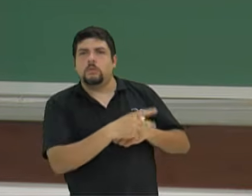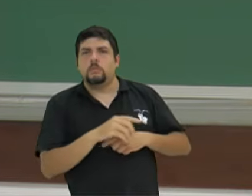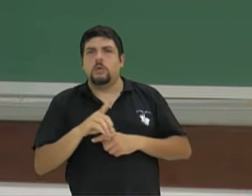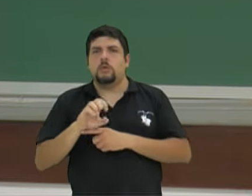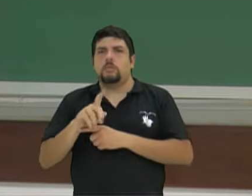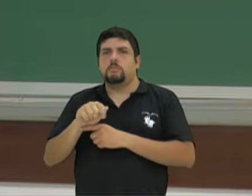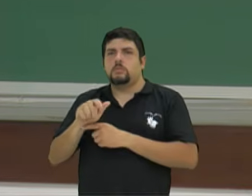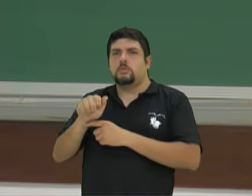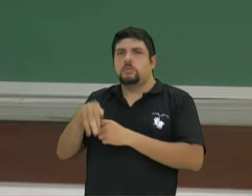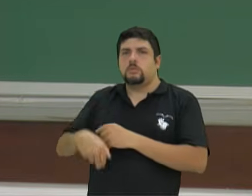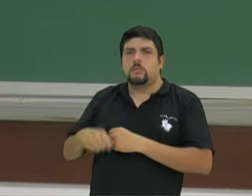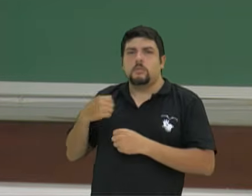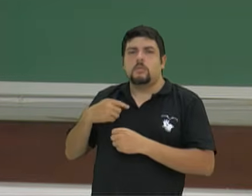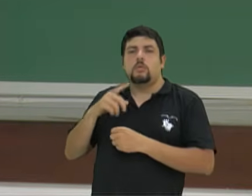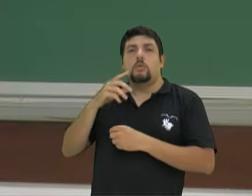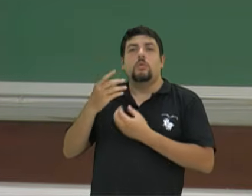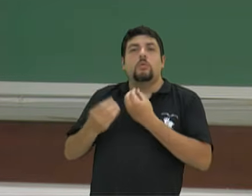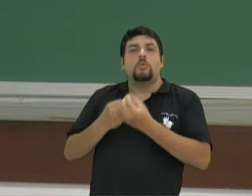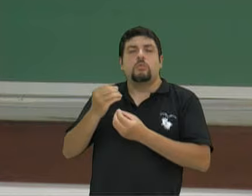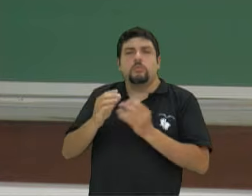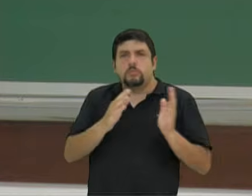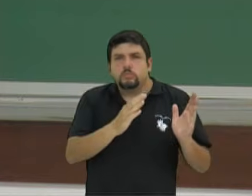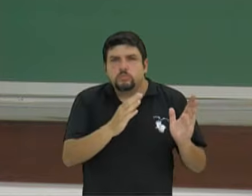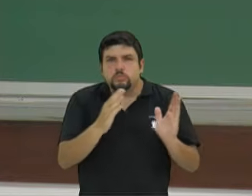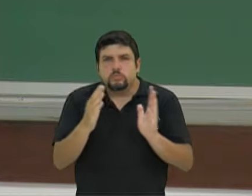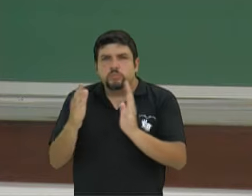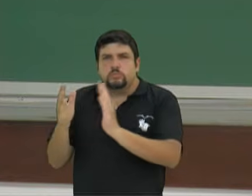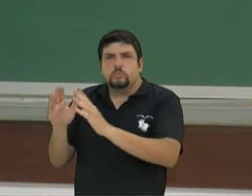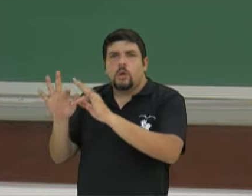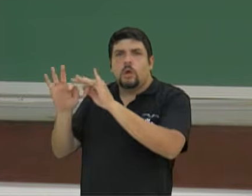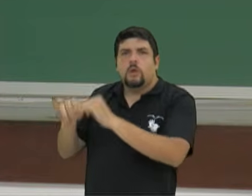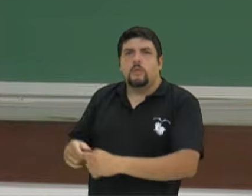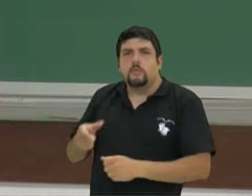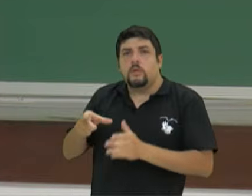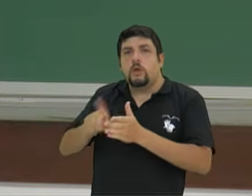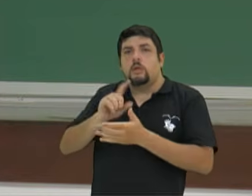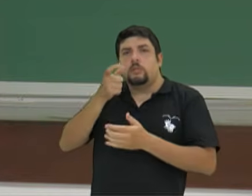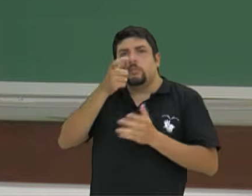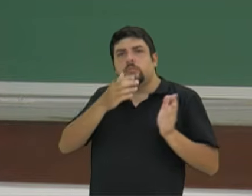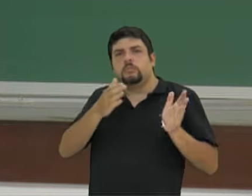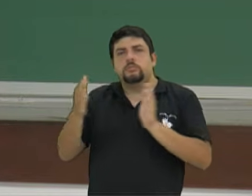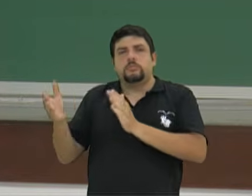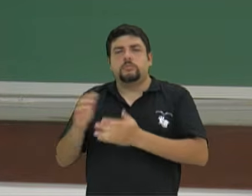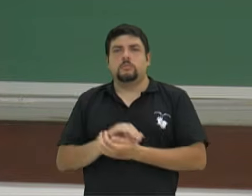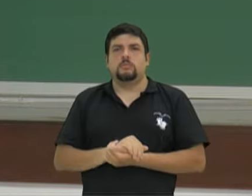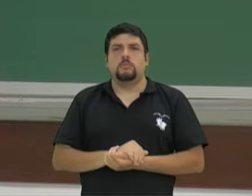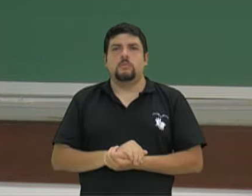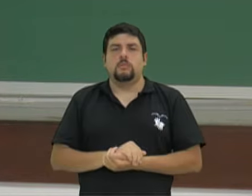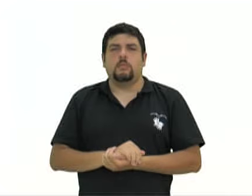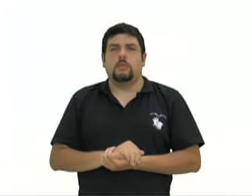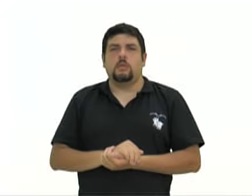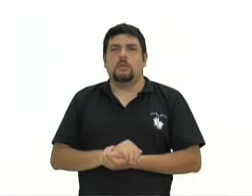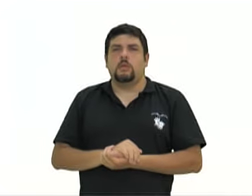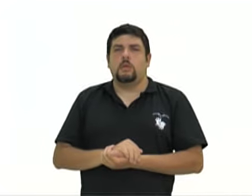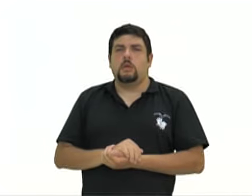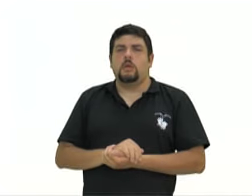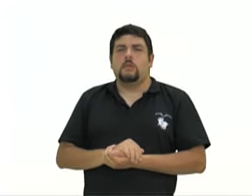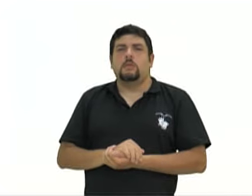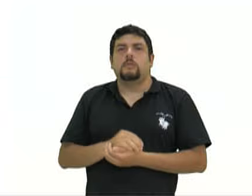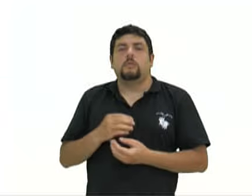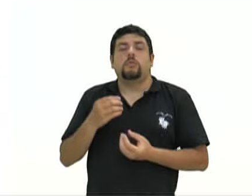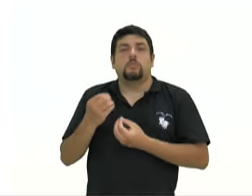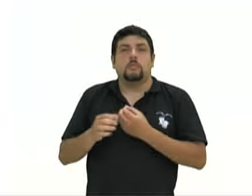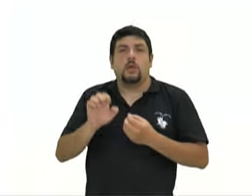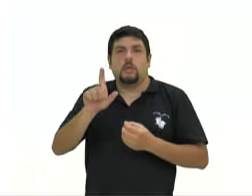previu, né? De como vai montar para ver aquela cena final que a gente está acostumado a ver já. É a materialização verbal ou não do texto oriundo